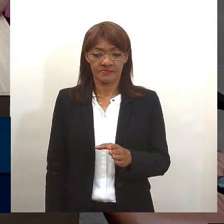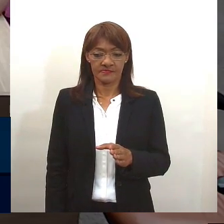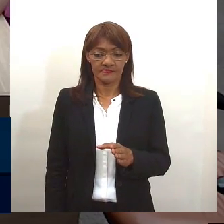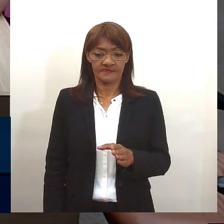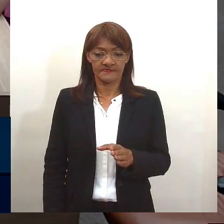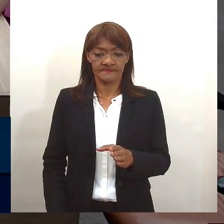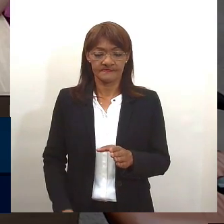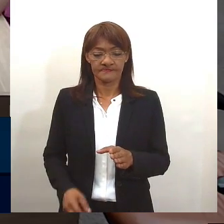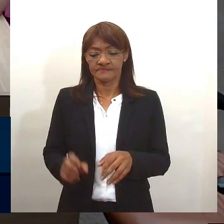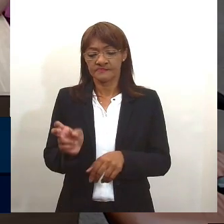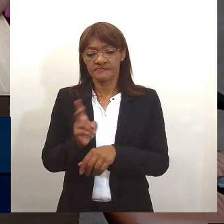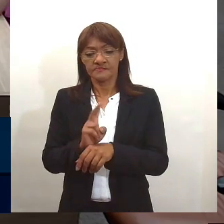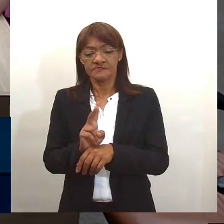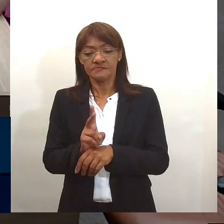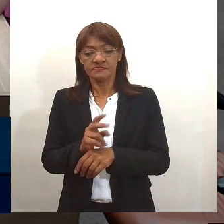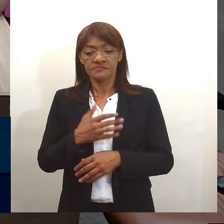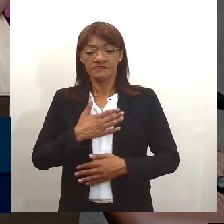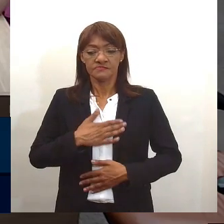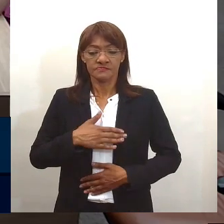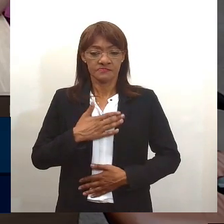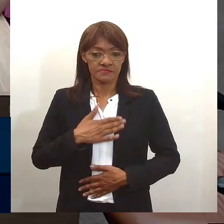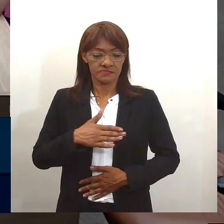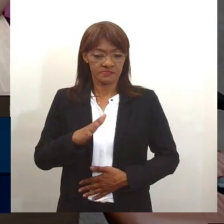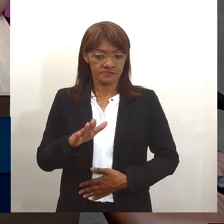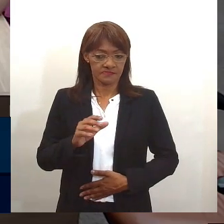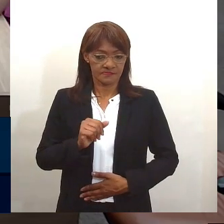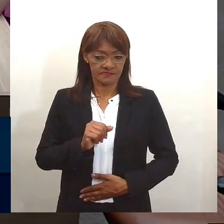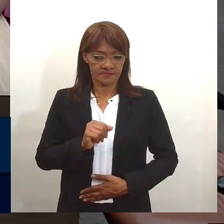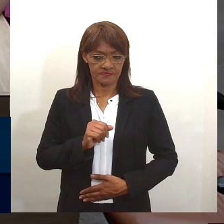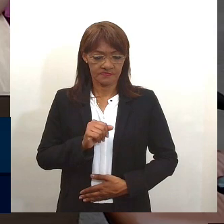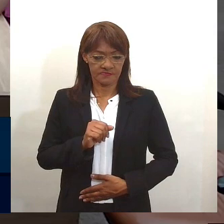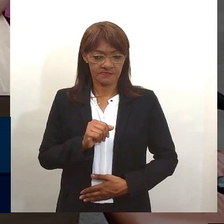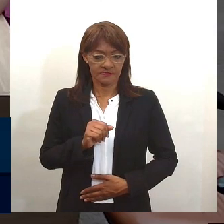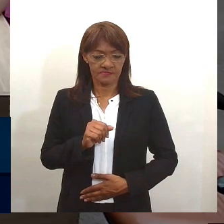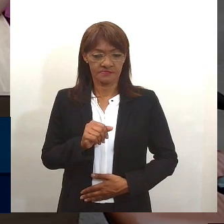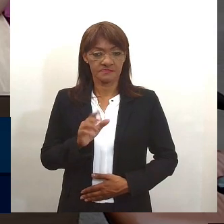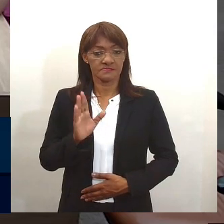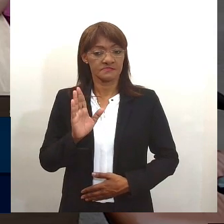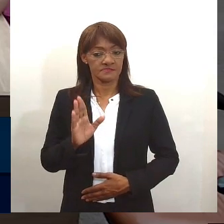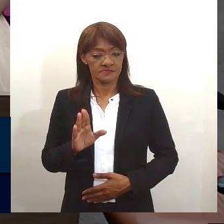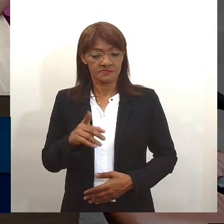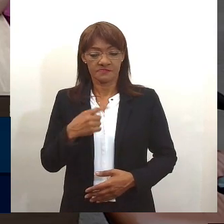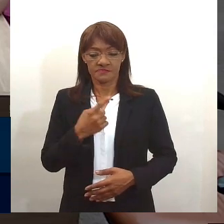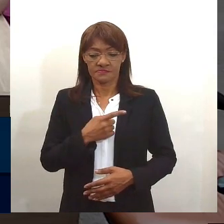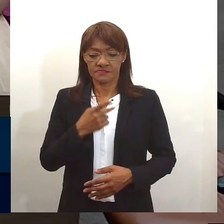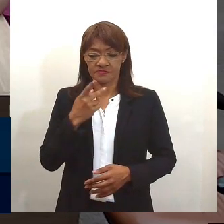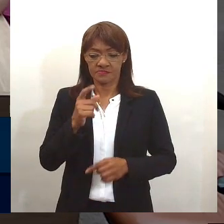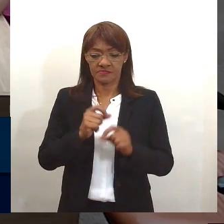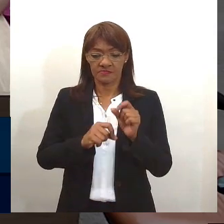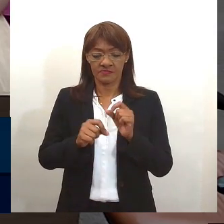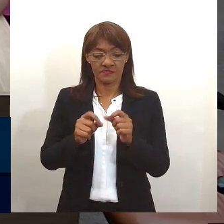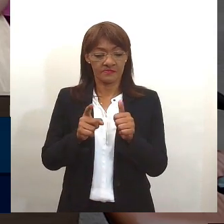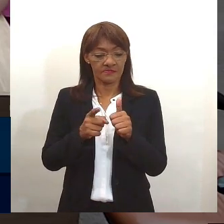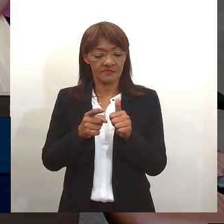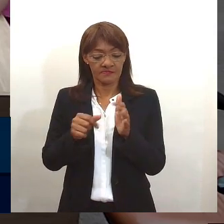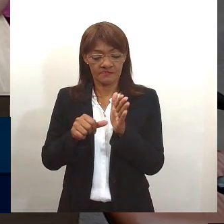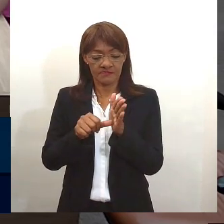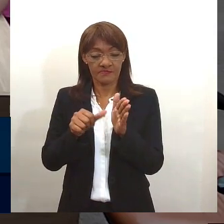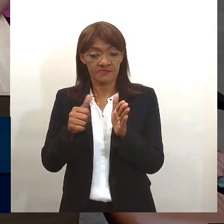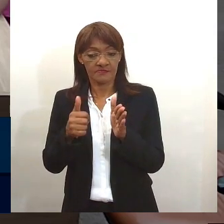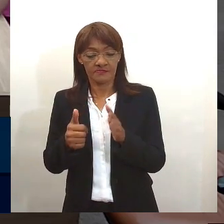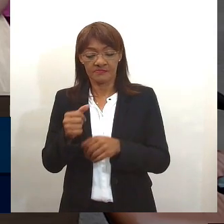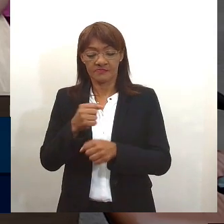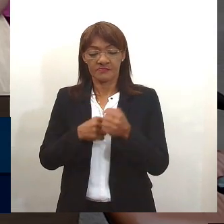LDO, e aí também eu acho que é interessante a gente falar, pela primeira vez no ano passado, o estado de Sergipe colocou o anexo de renúncias fiscais na